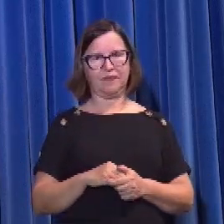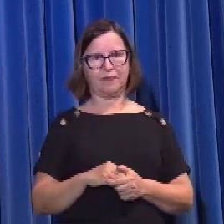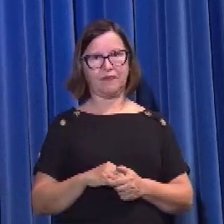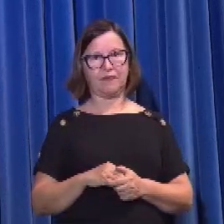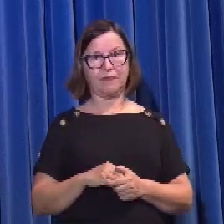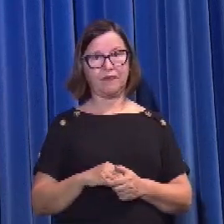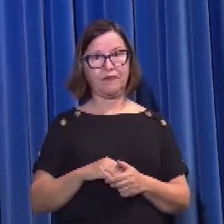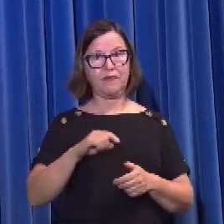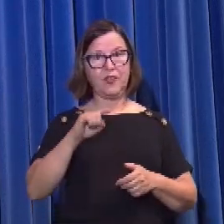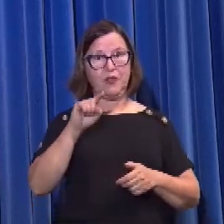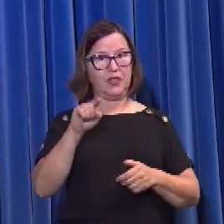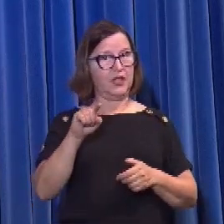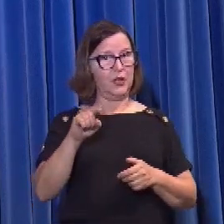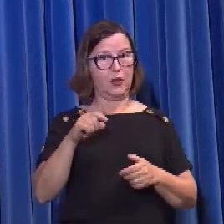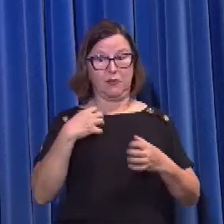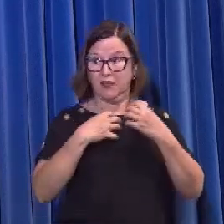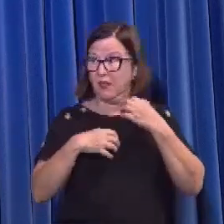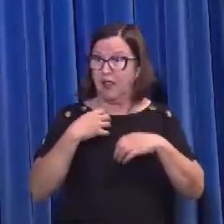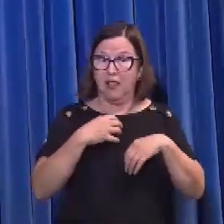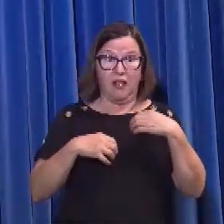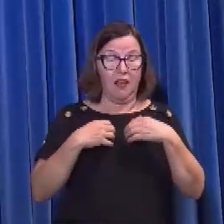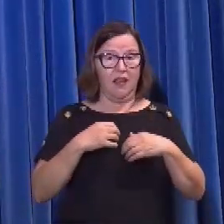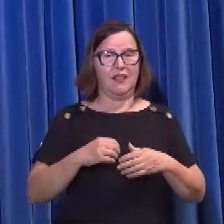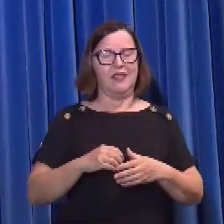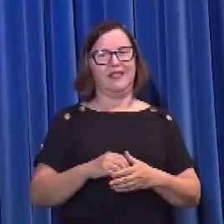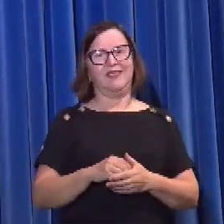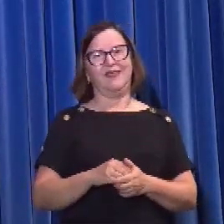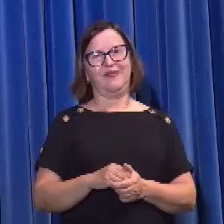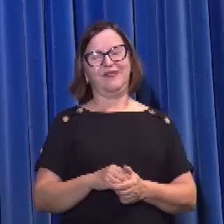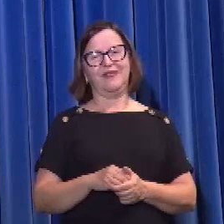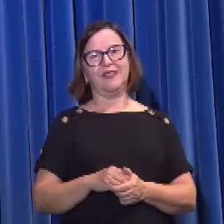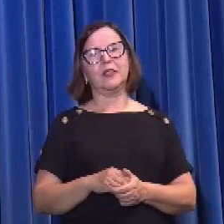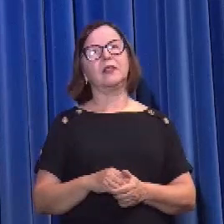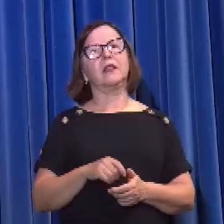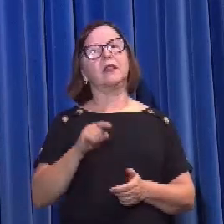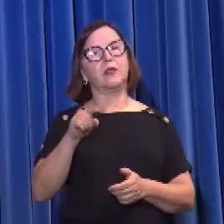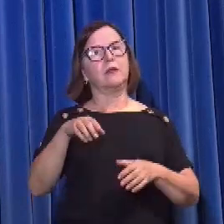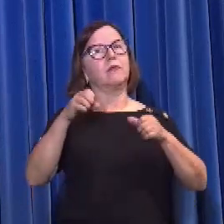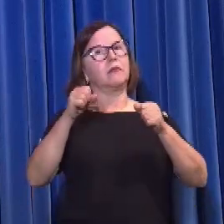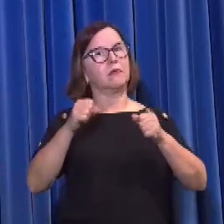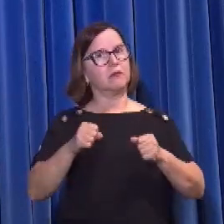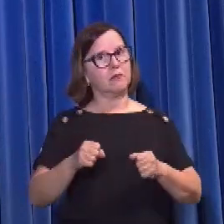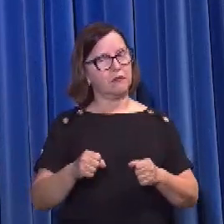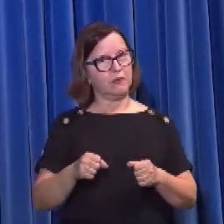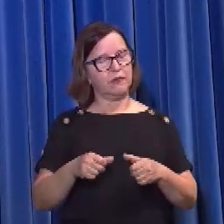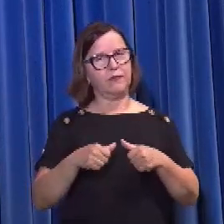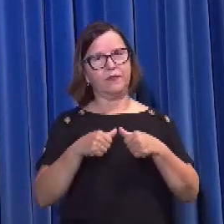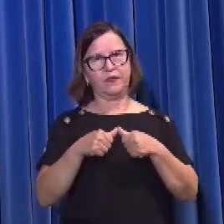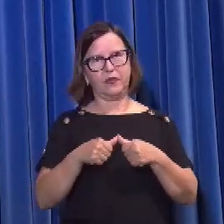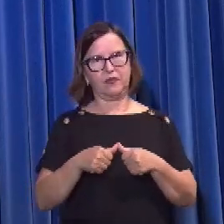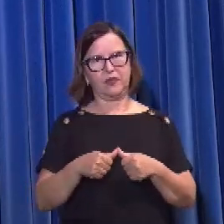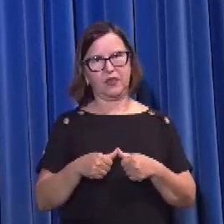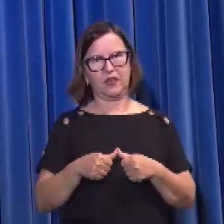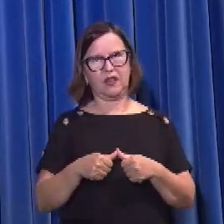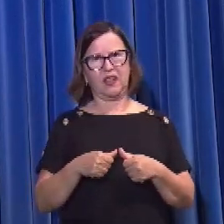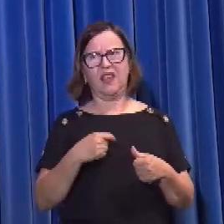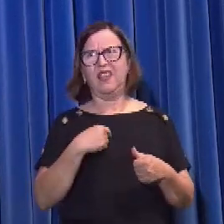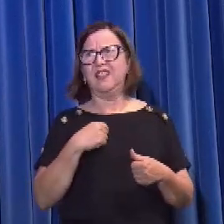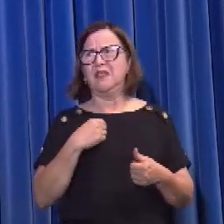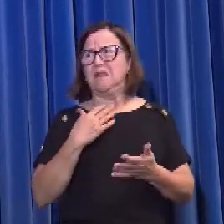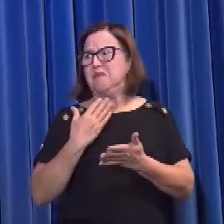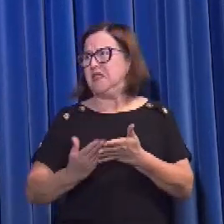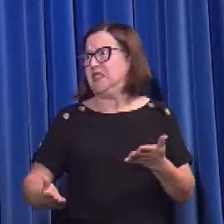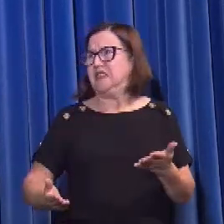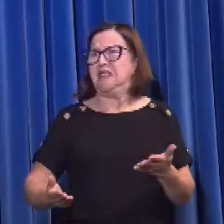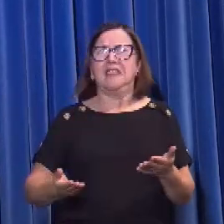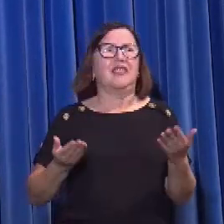Você não fica desesperado. Você pode achar-se perdido, mas não se desespera.